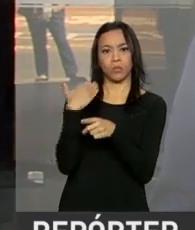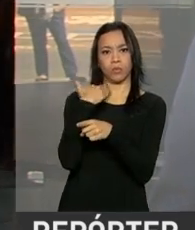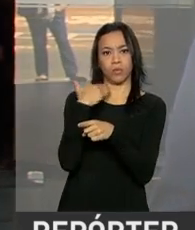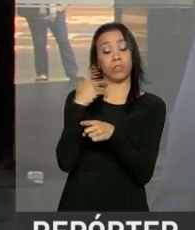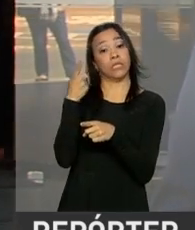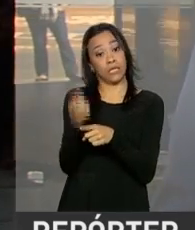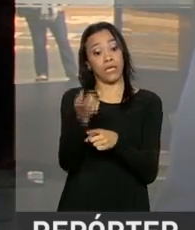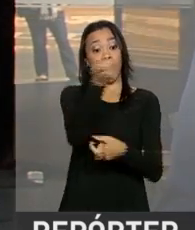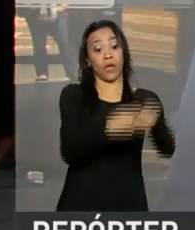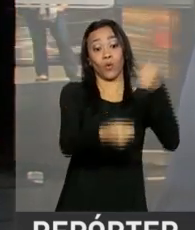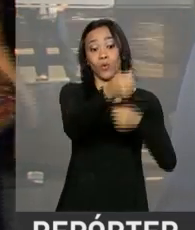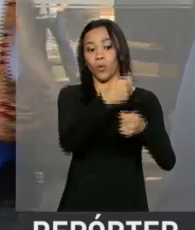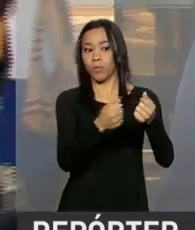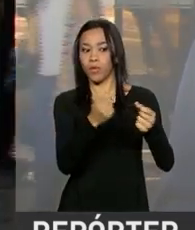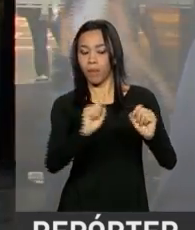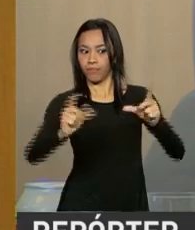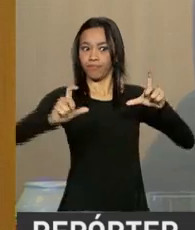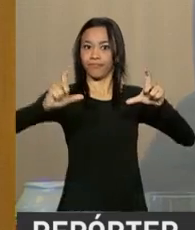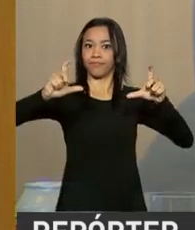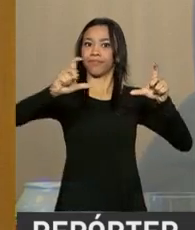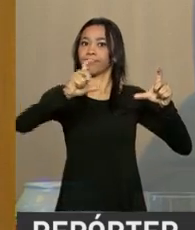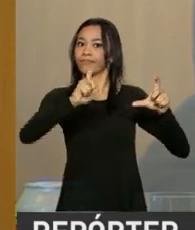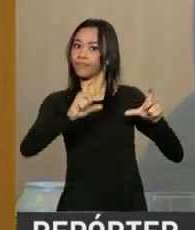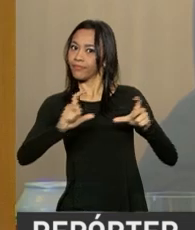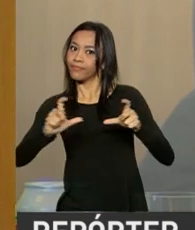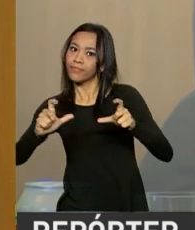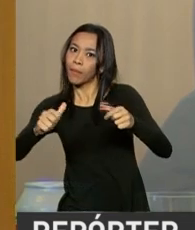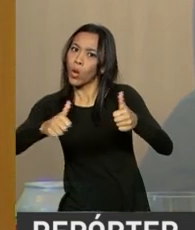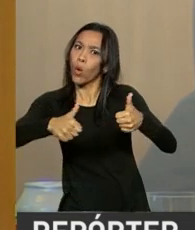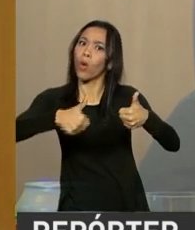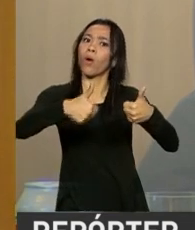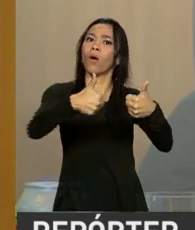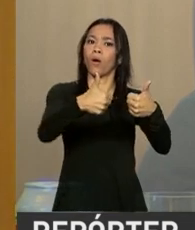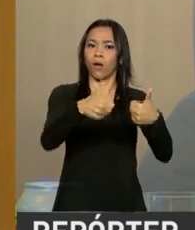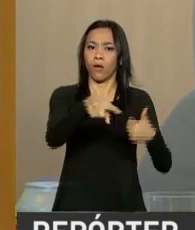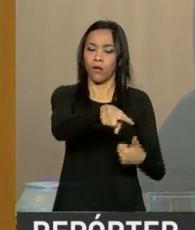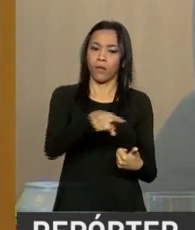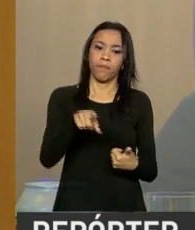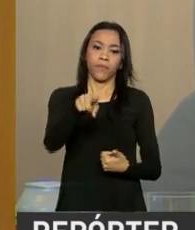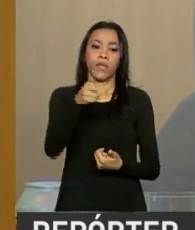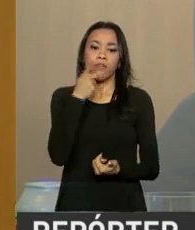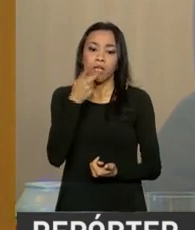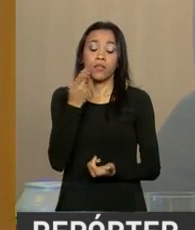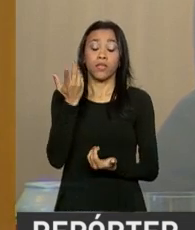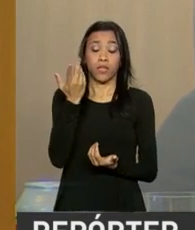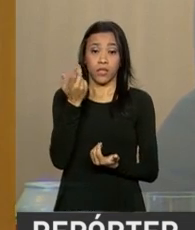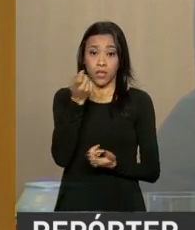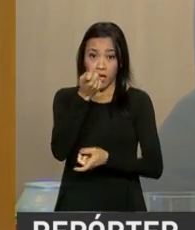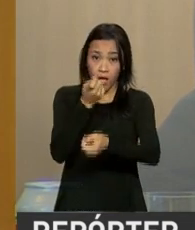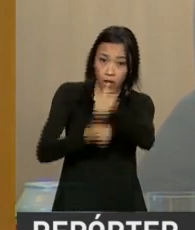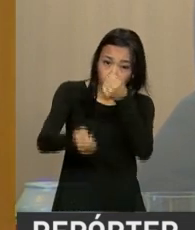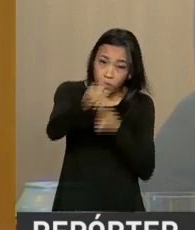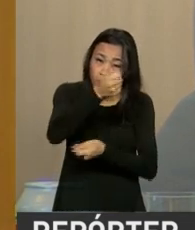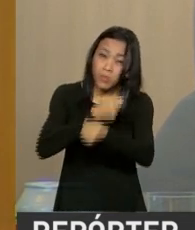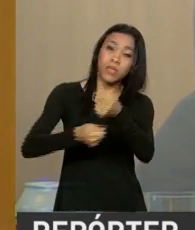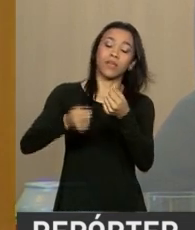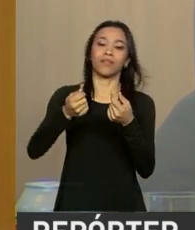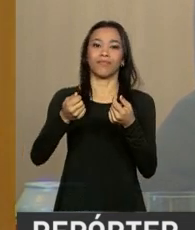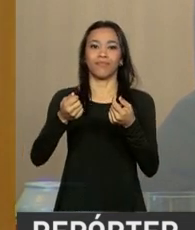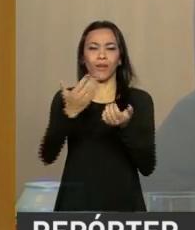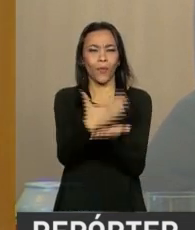economia começa a dar sinais de melhora. Temos uma economia que está começando a mostrar